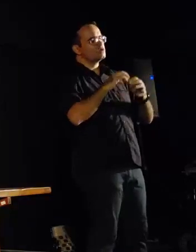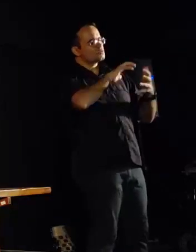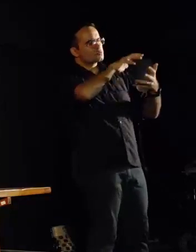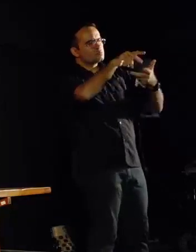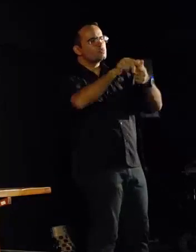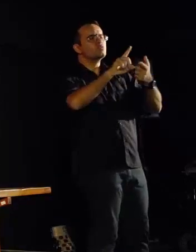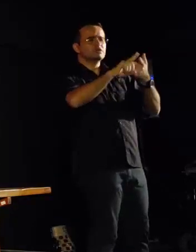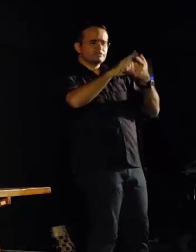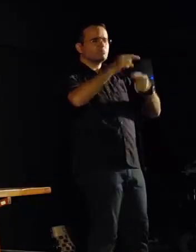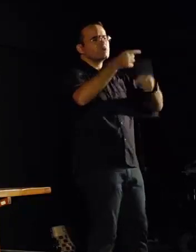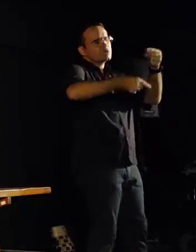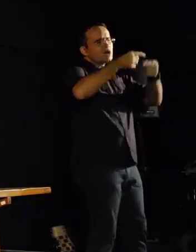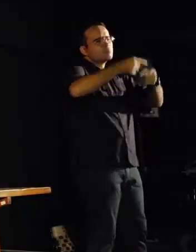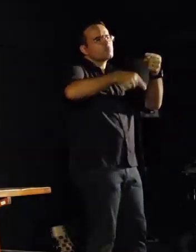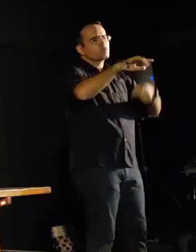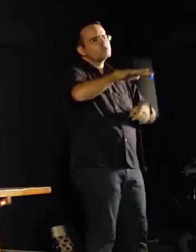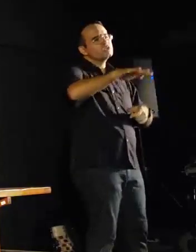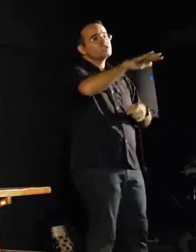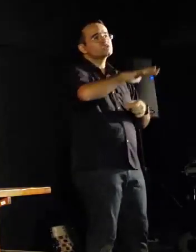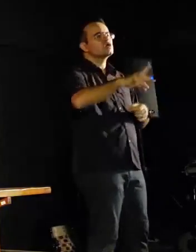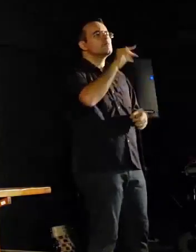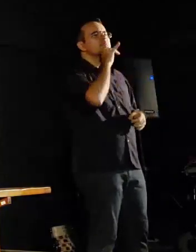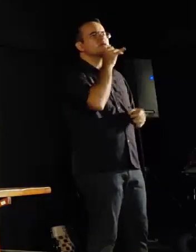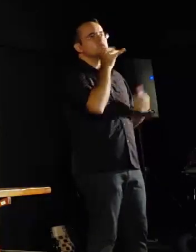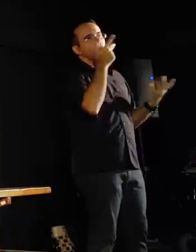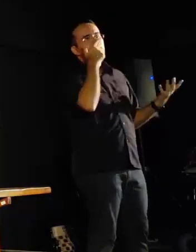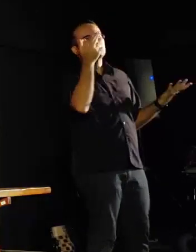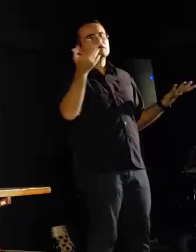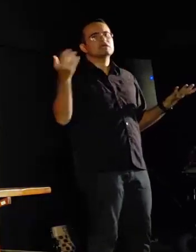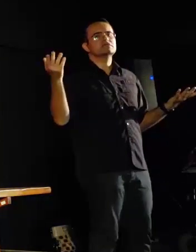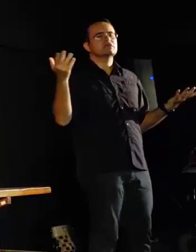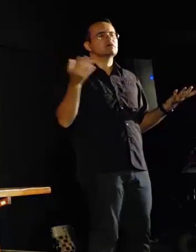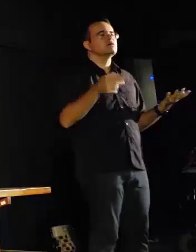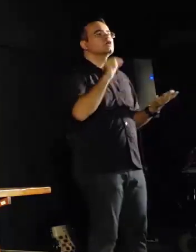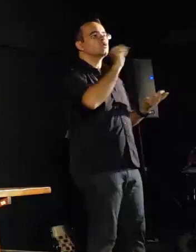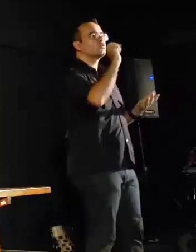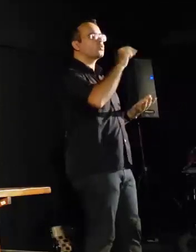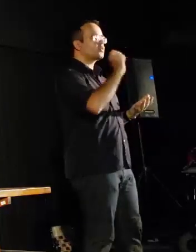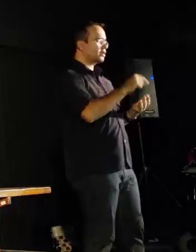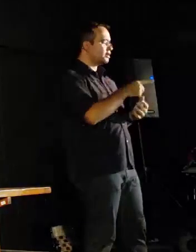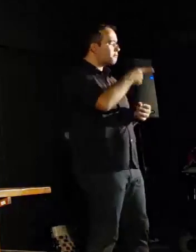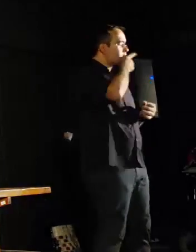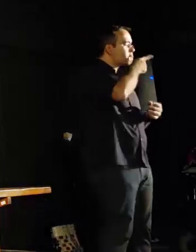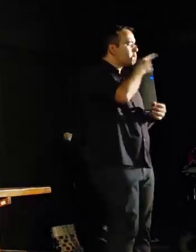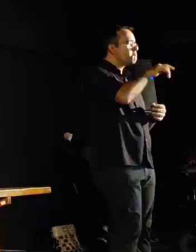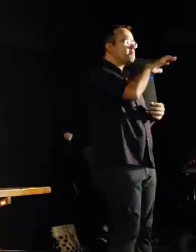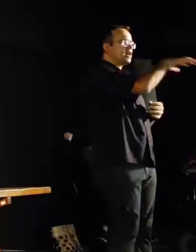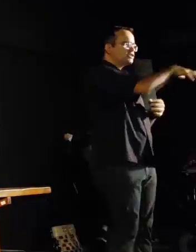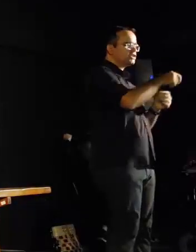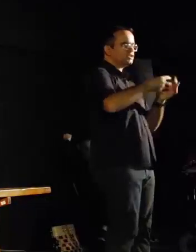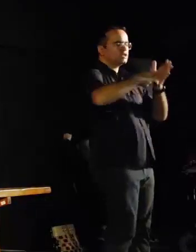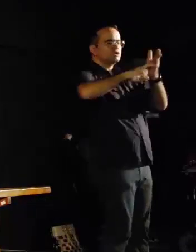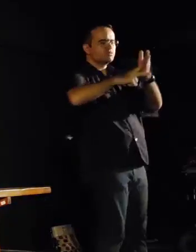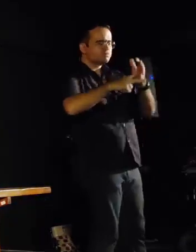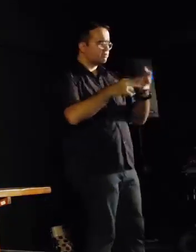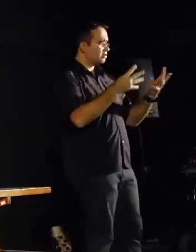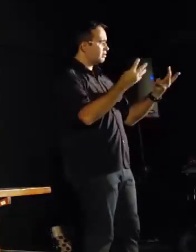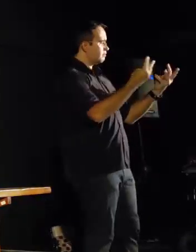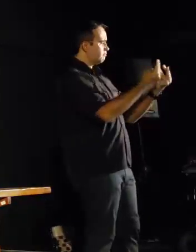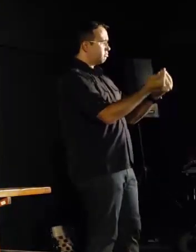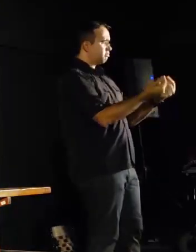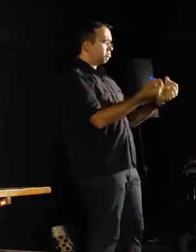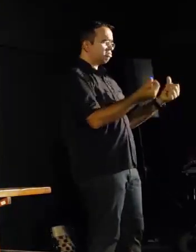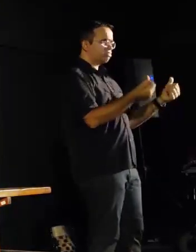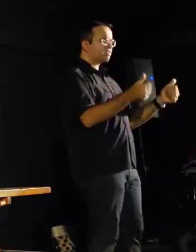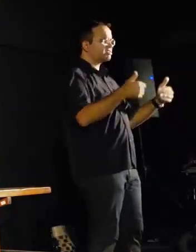que sejam, e me parece que a obsolescência do partido e do sindicato, ela é parte, ou